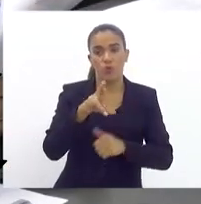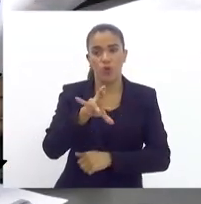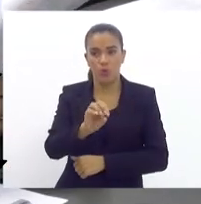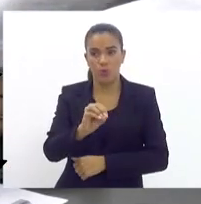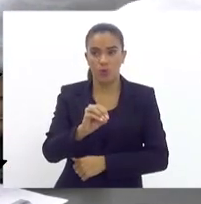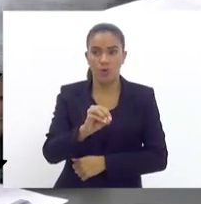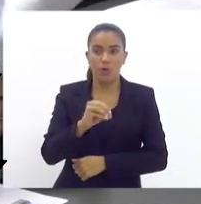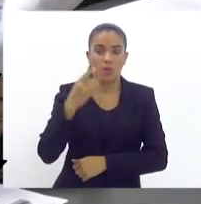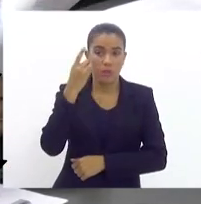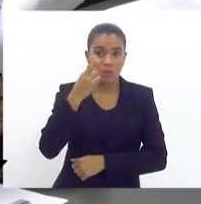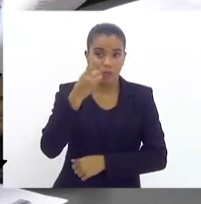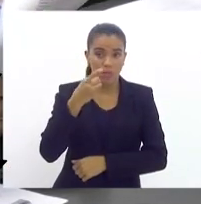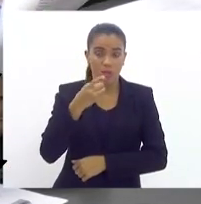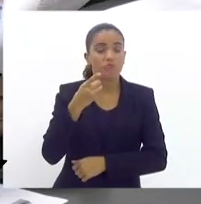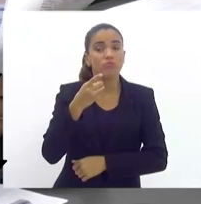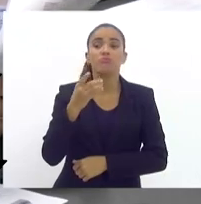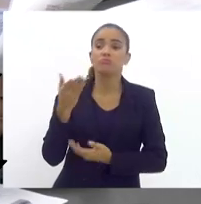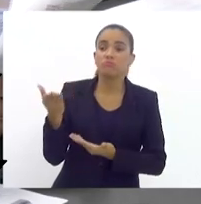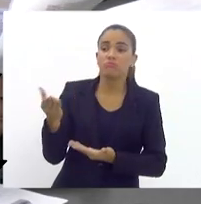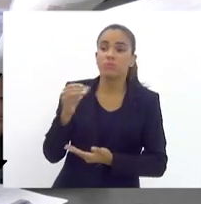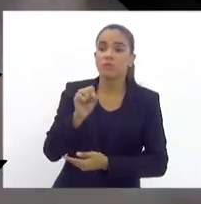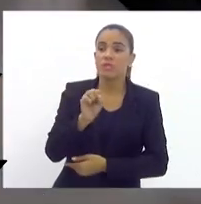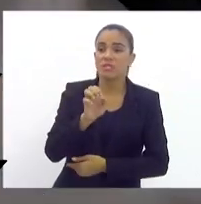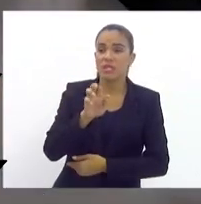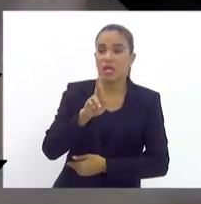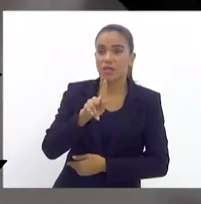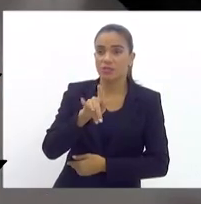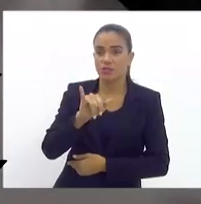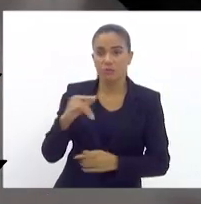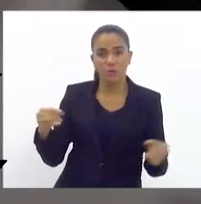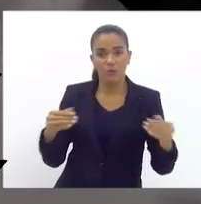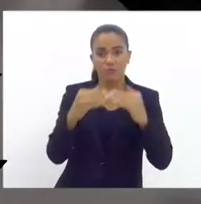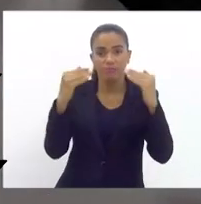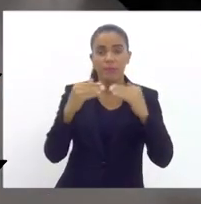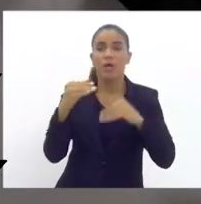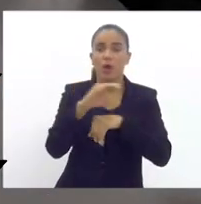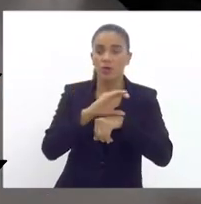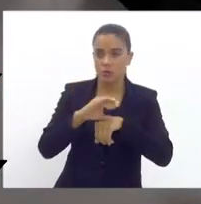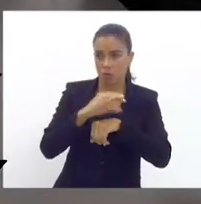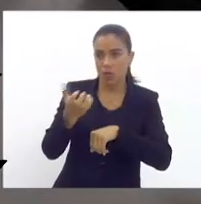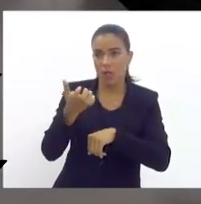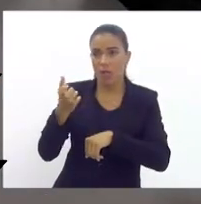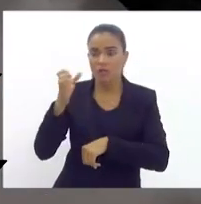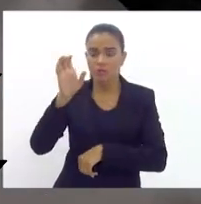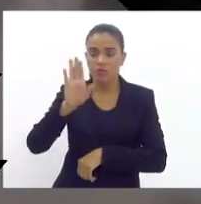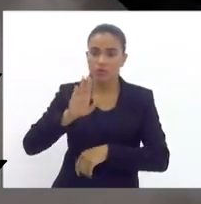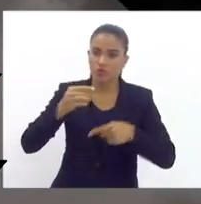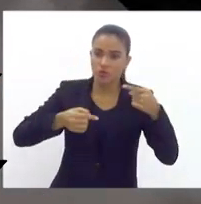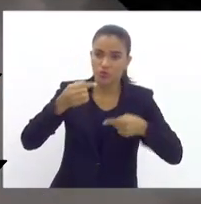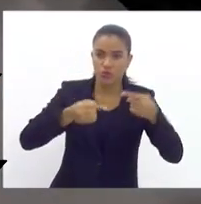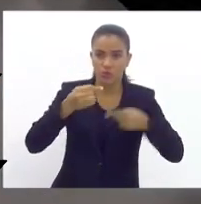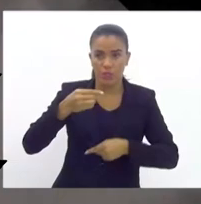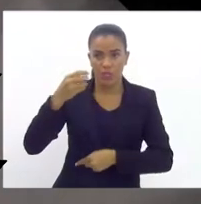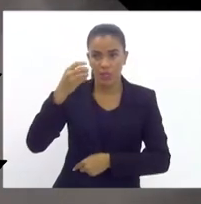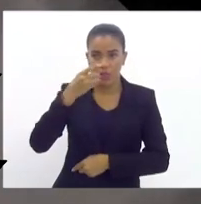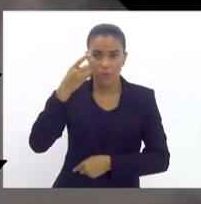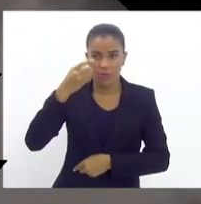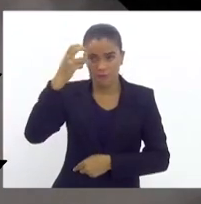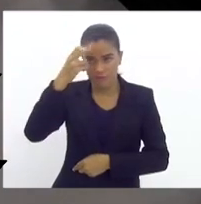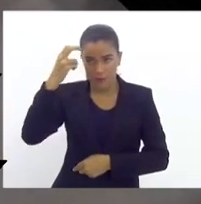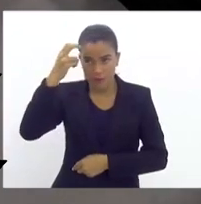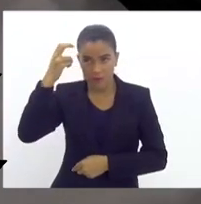parecer, deputado doutor Serginho. Parecer pela constitucionalidade. Em discussão. Para discutir, presidente. Para discutir, deputada Verônica, deputado Luiz Paulo. Presidente,